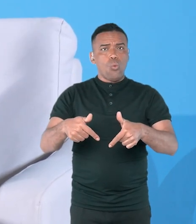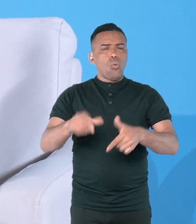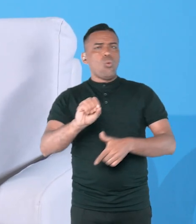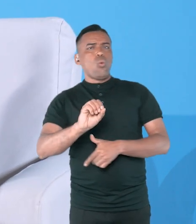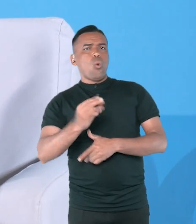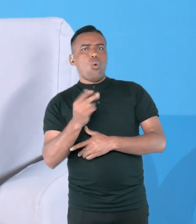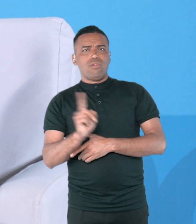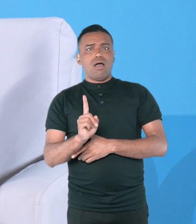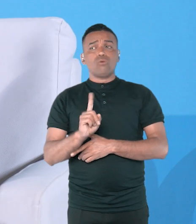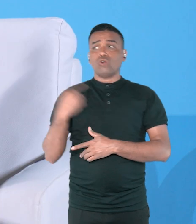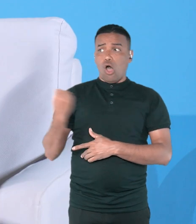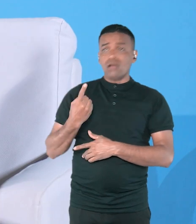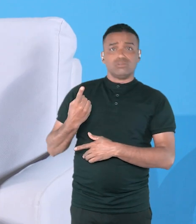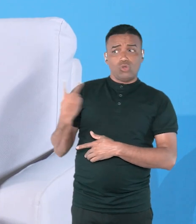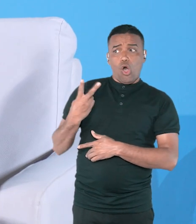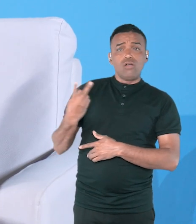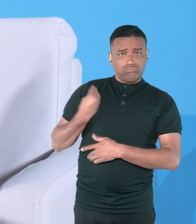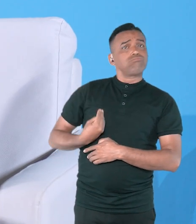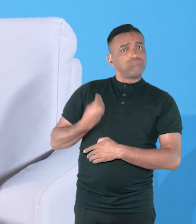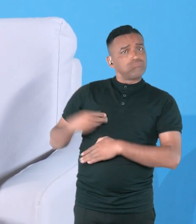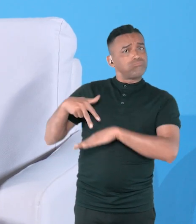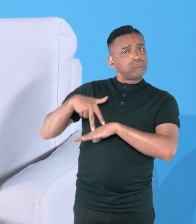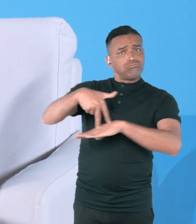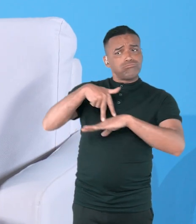não? Nós estamos aqui.